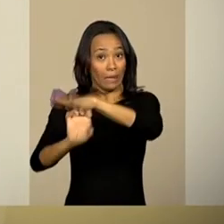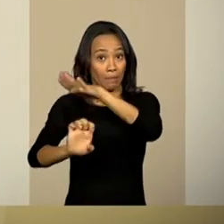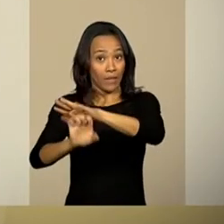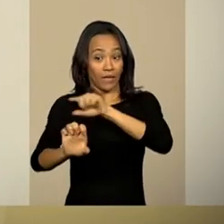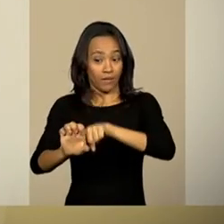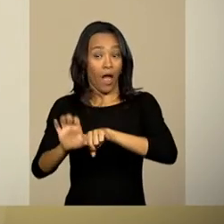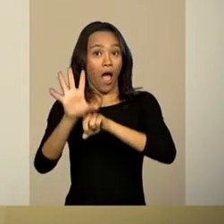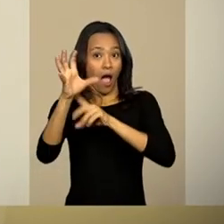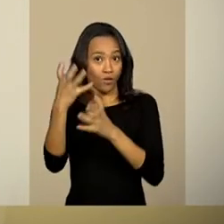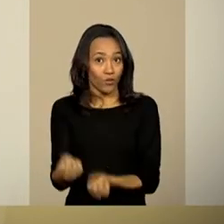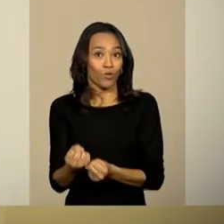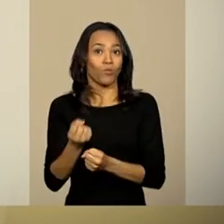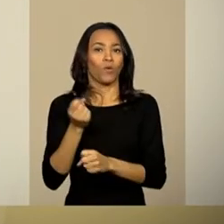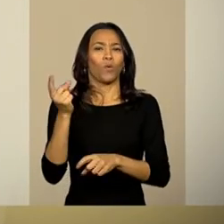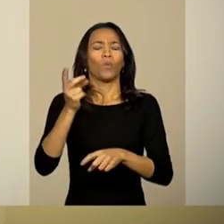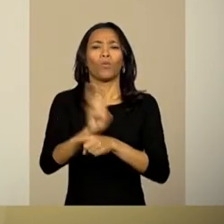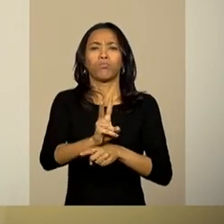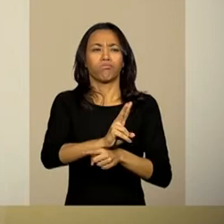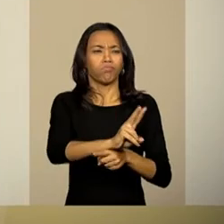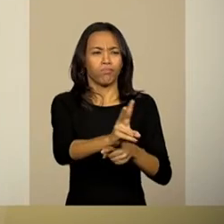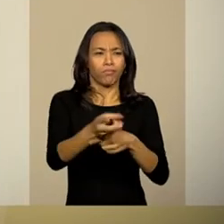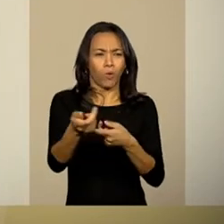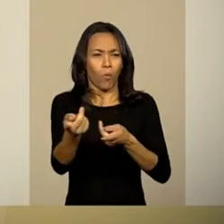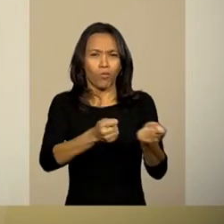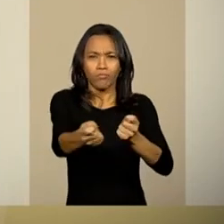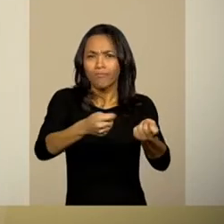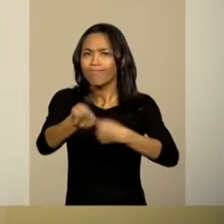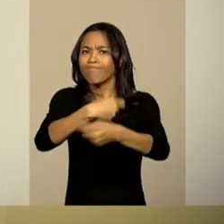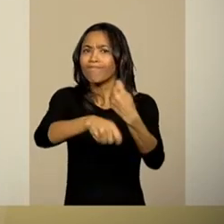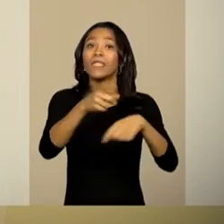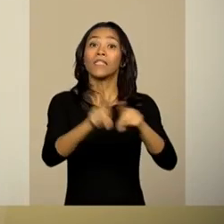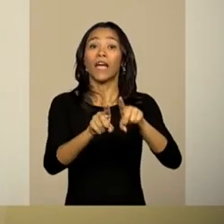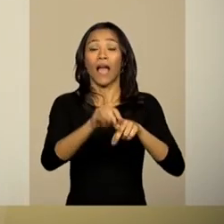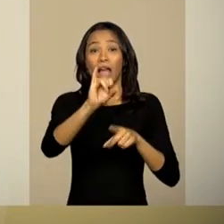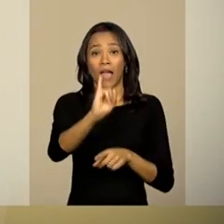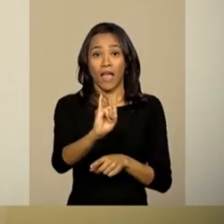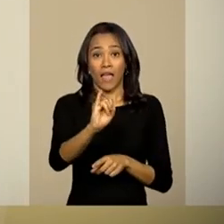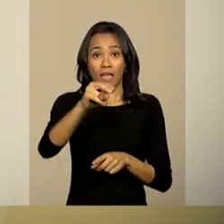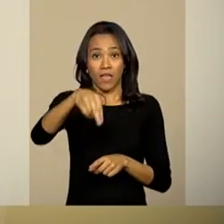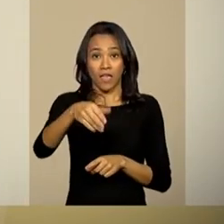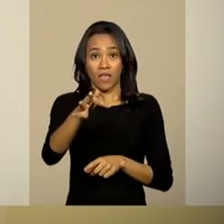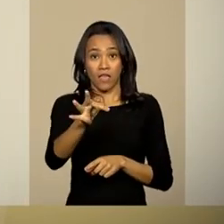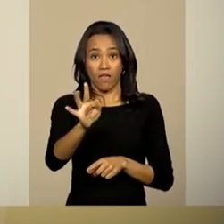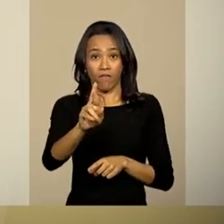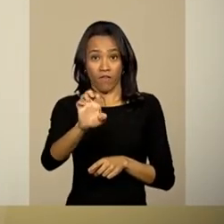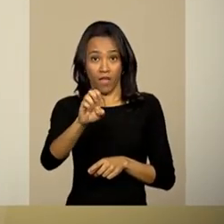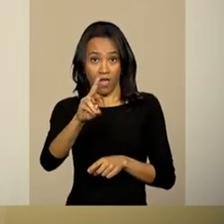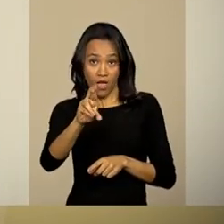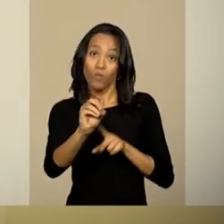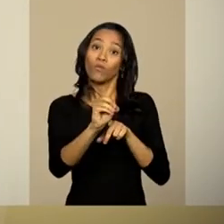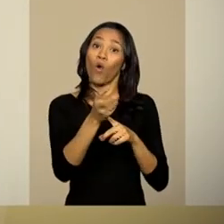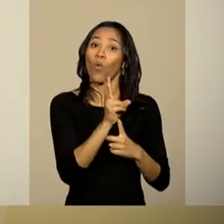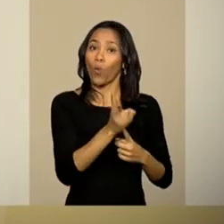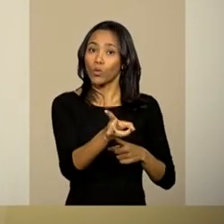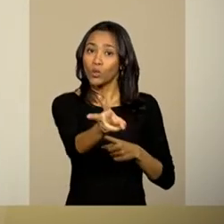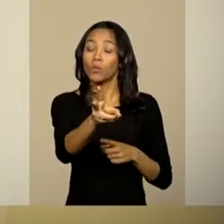a administração dos aeroportos e a Infraero, empresa do Estado, continua com uma participação importante